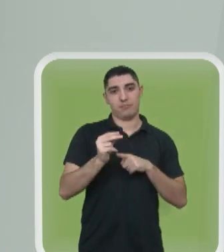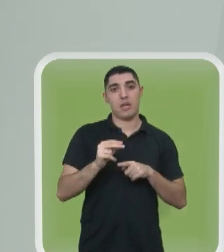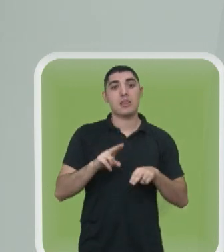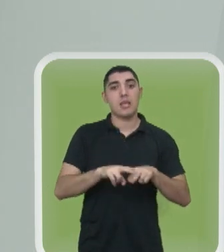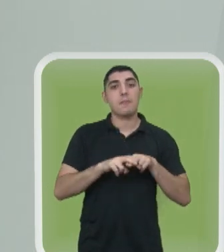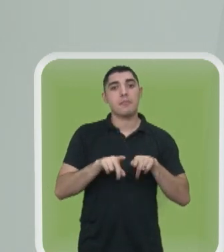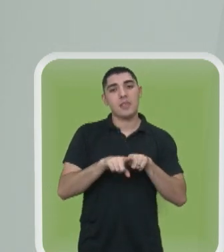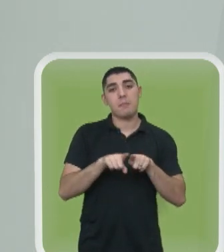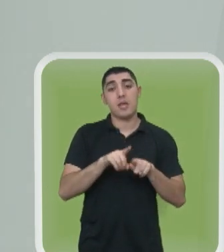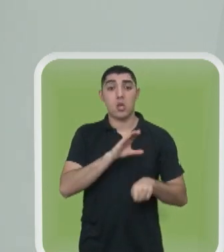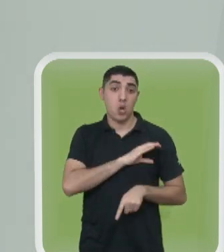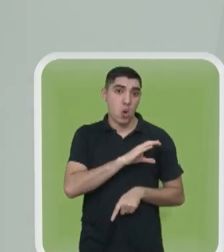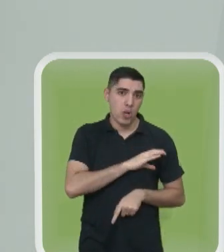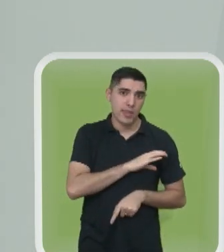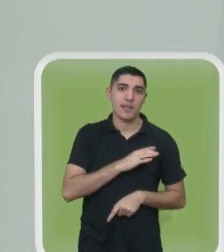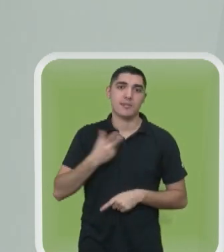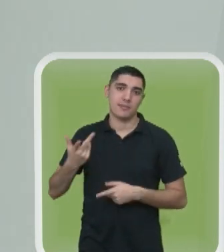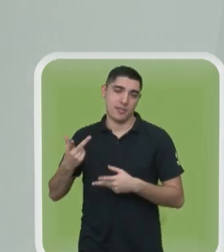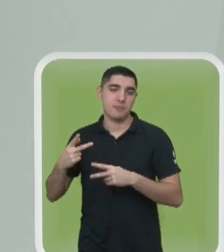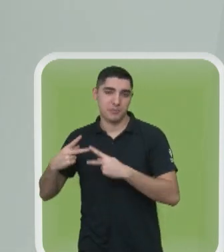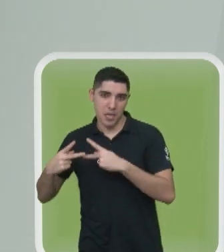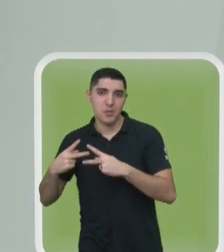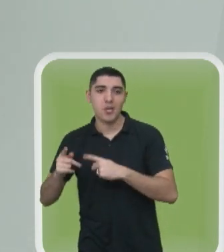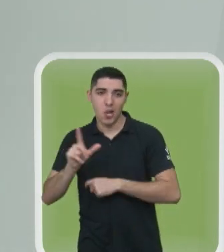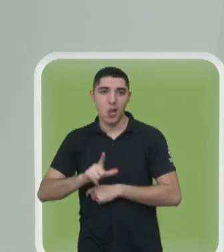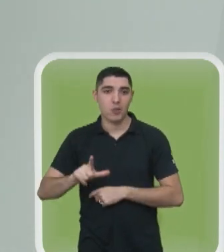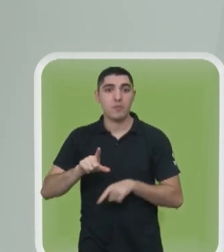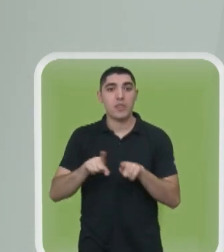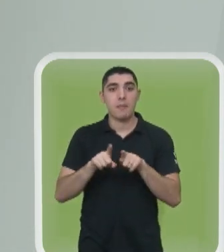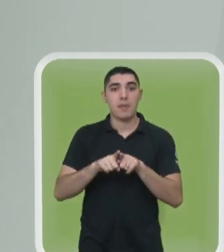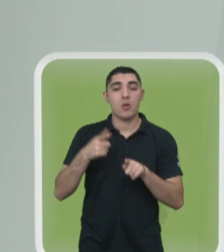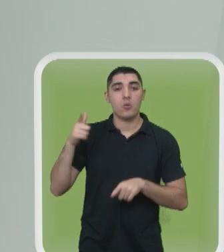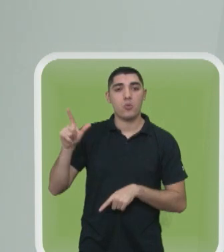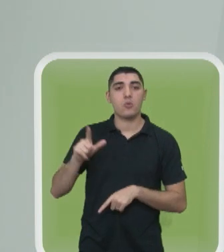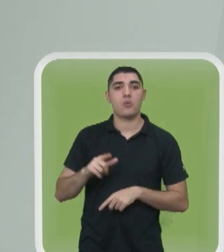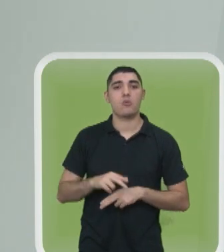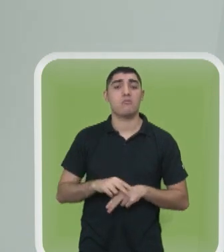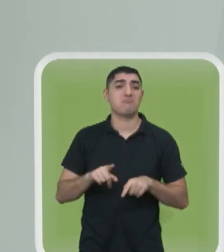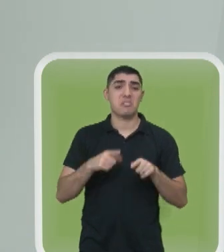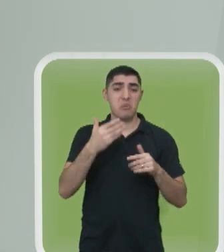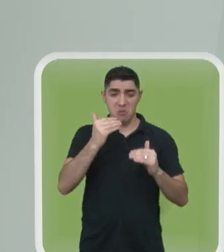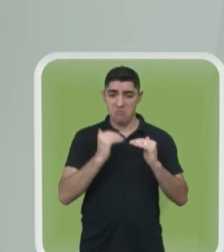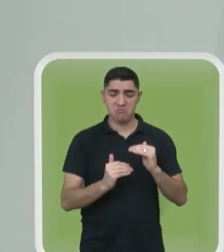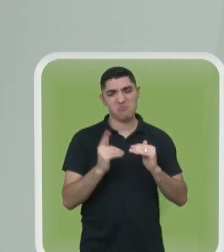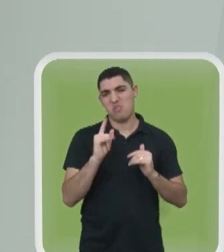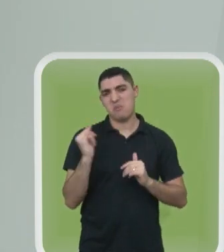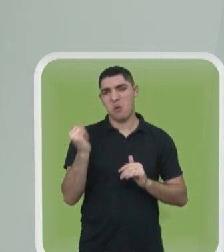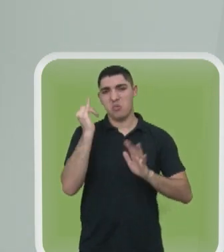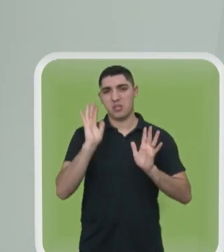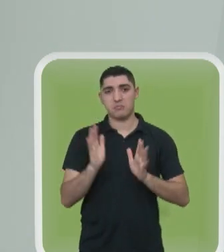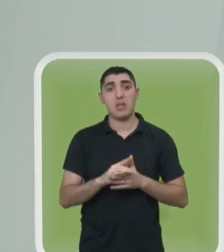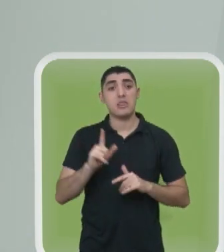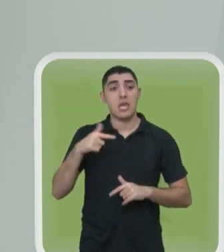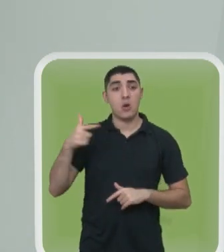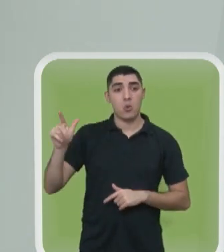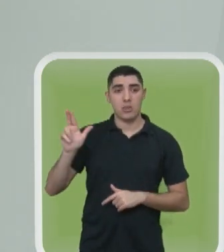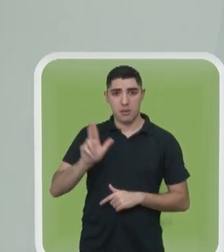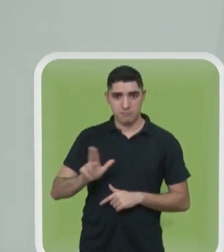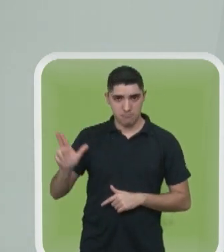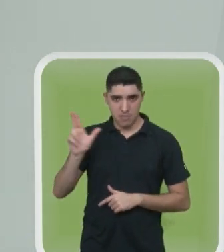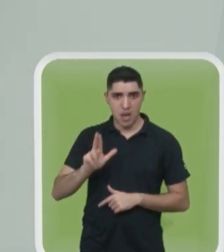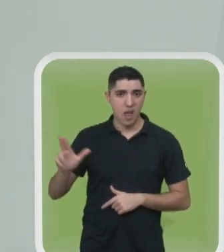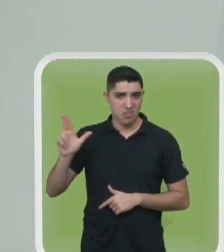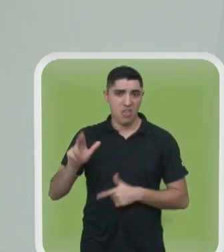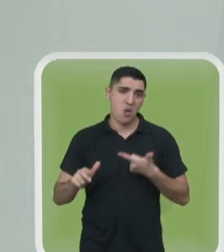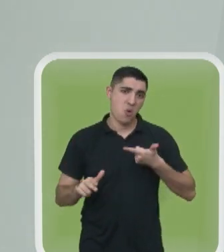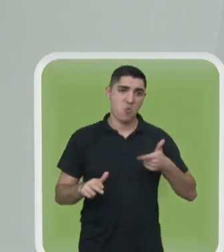São José é o jogo que interessa. Óbvio, é o jogo que nós estamos falando. O Moarama e Joaçaba não vale nada para o São José. Na sequência, Praia Clube Tubarão também não vale nada.